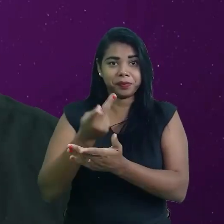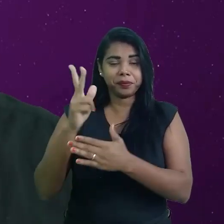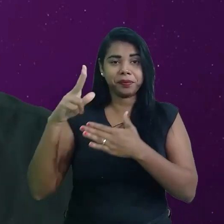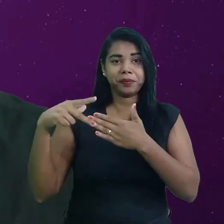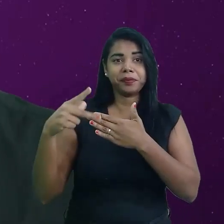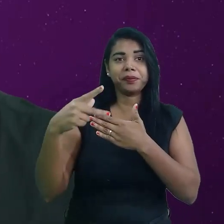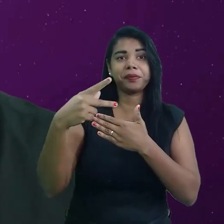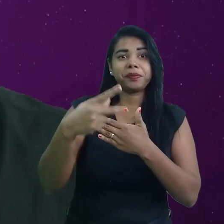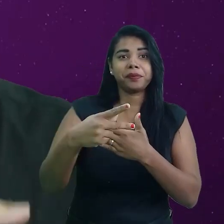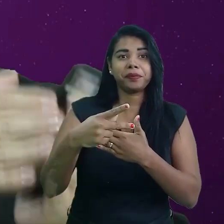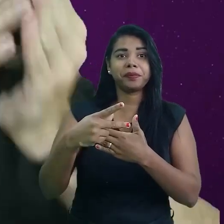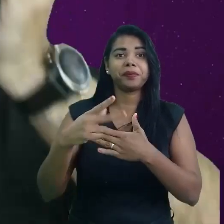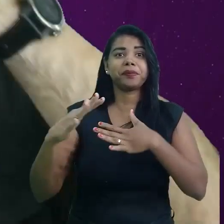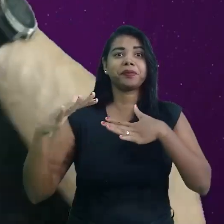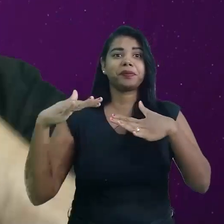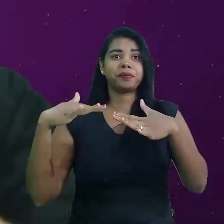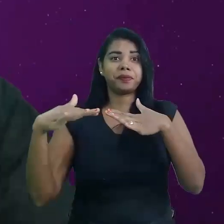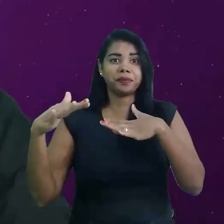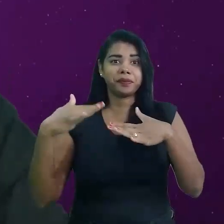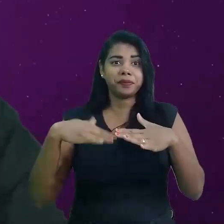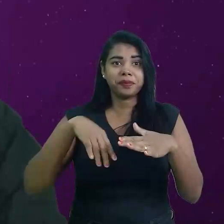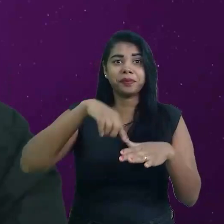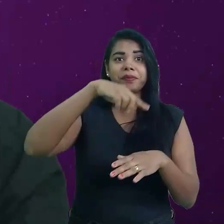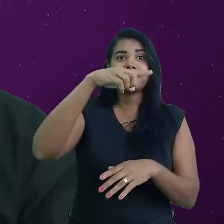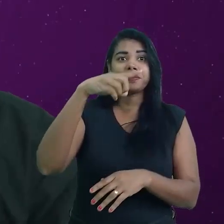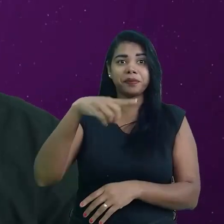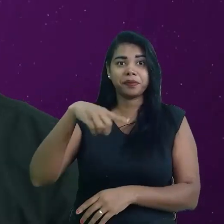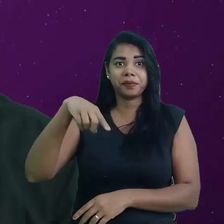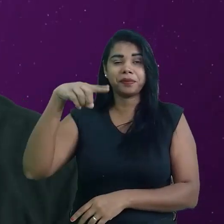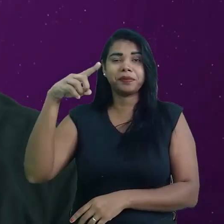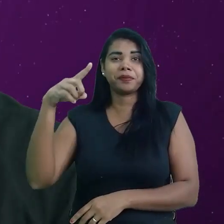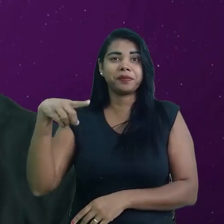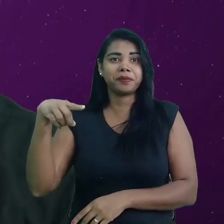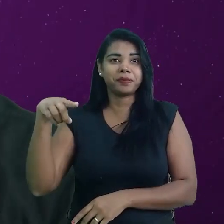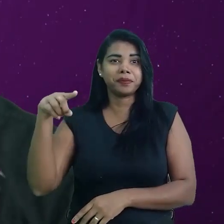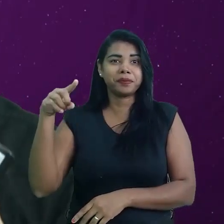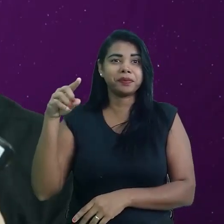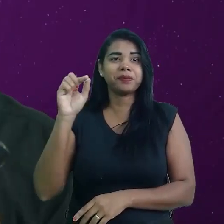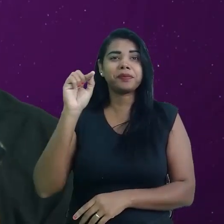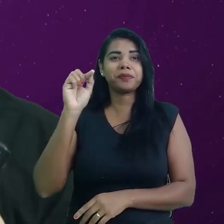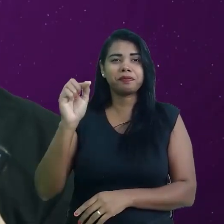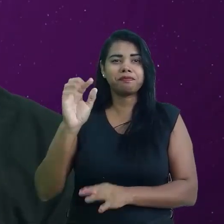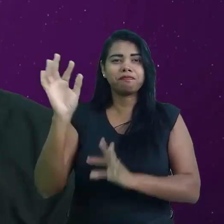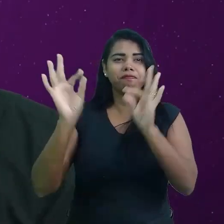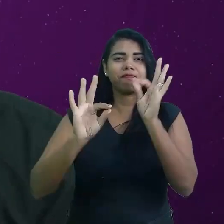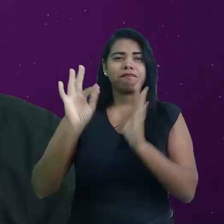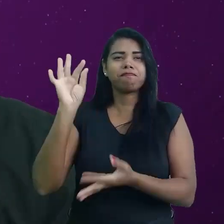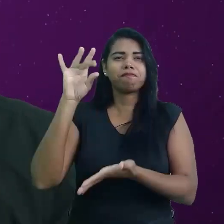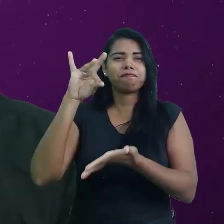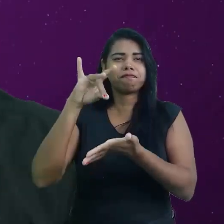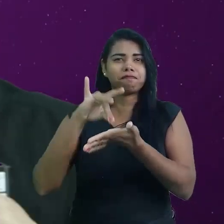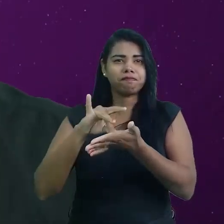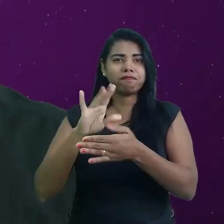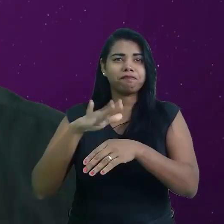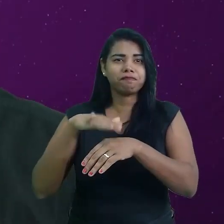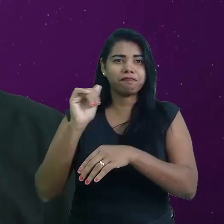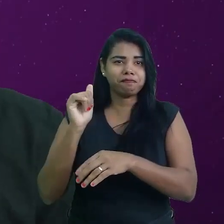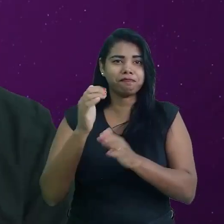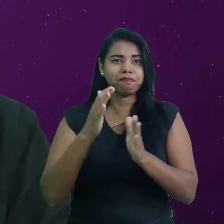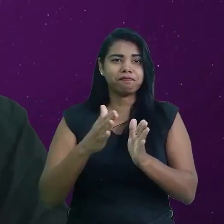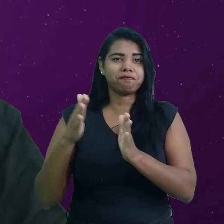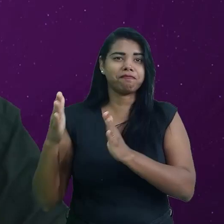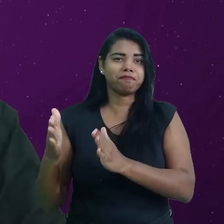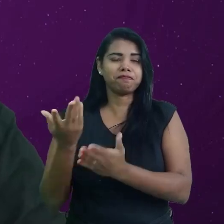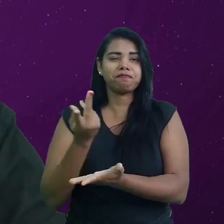propagar, ela vai ter o seu movimento da crista, do vale, e que esses pontos específicos a gente vai chamar de fases,